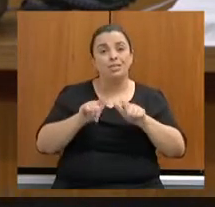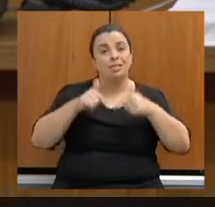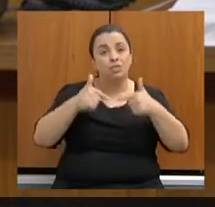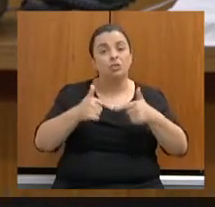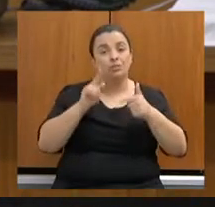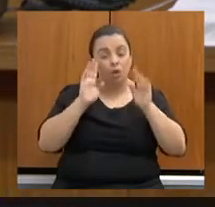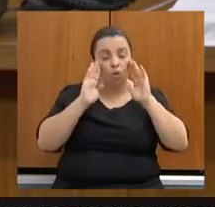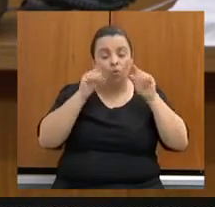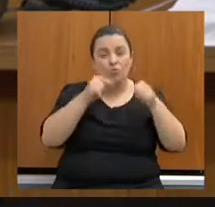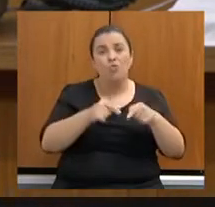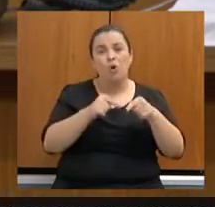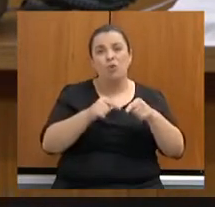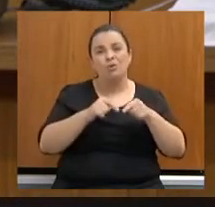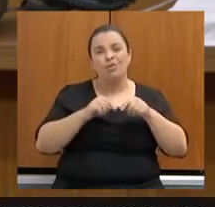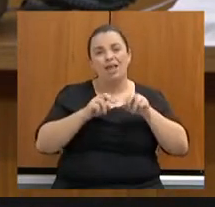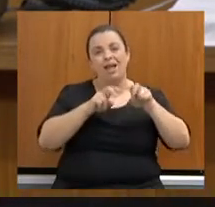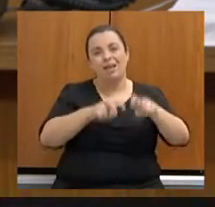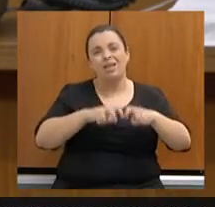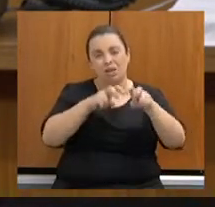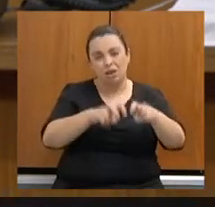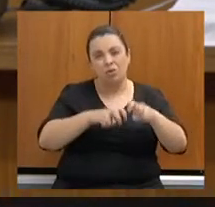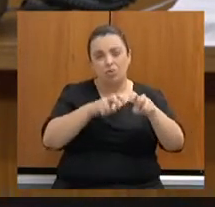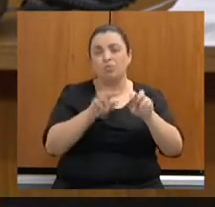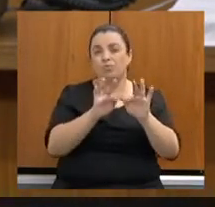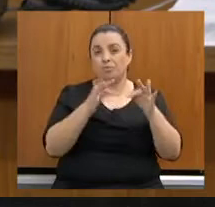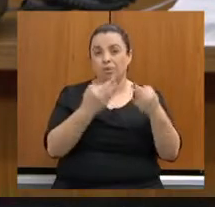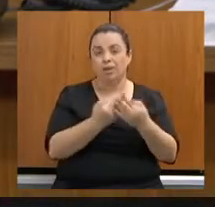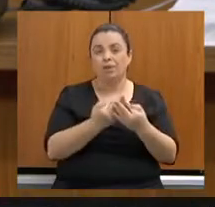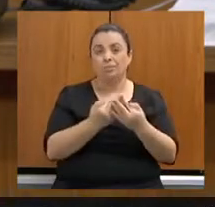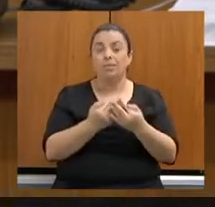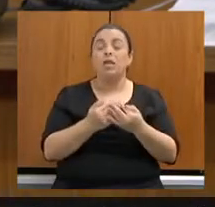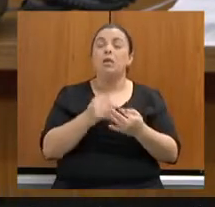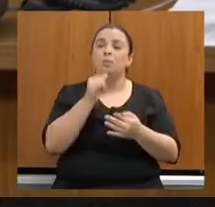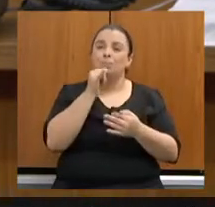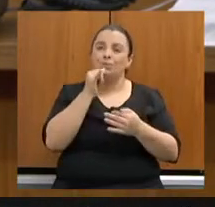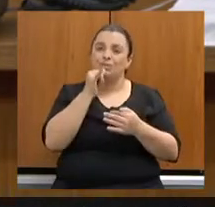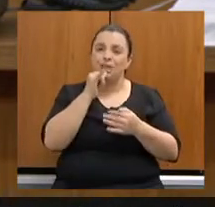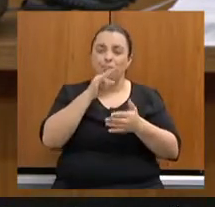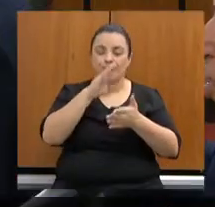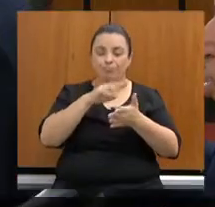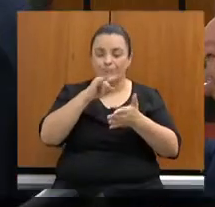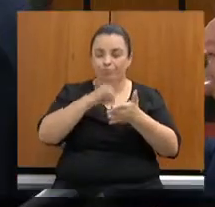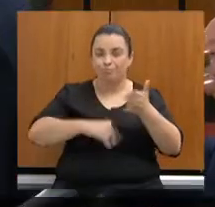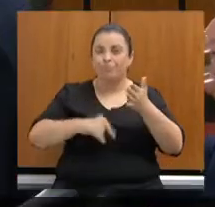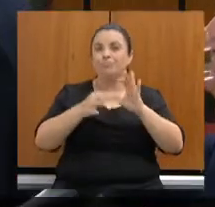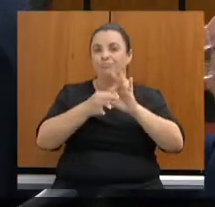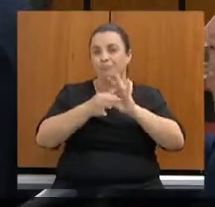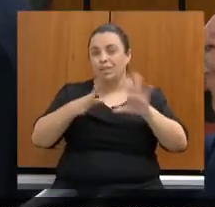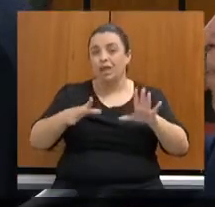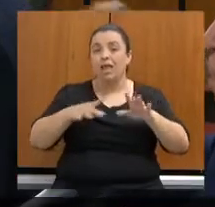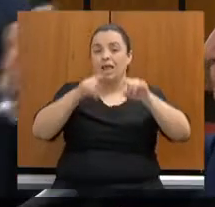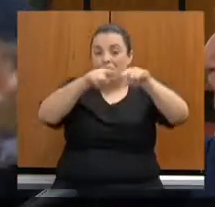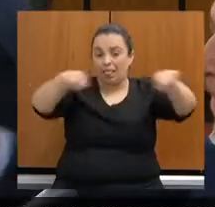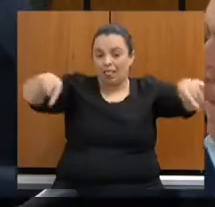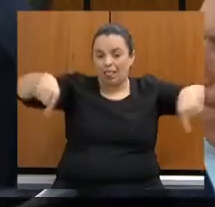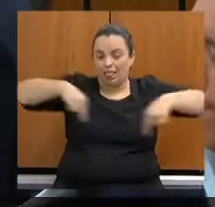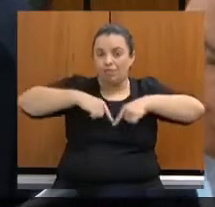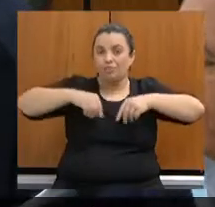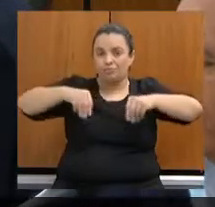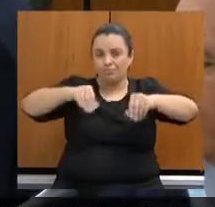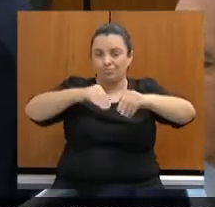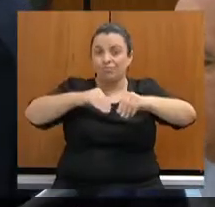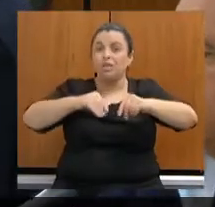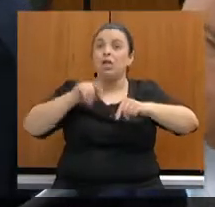familiares então eu começo falando da relação fundiária que o nosso processo estratégico que o projeto onde o governo de minas mais